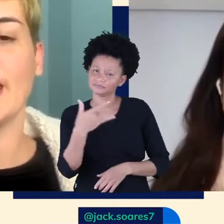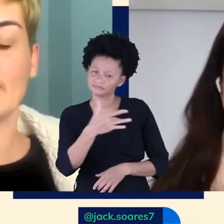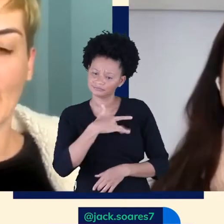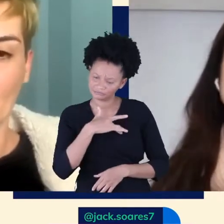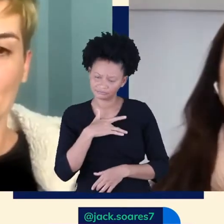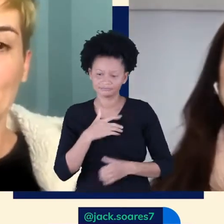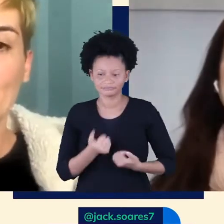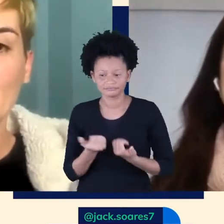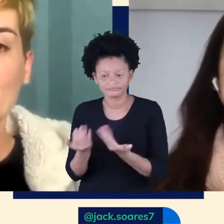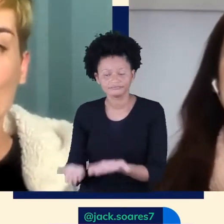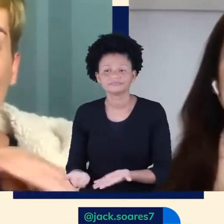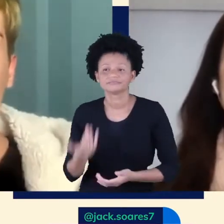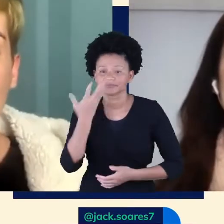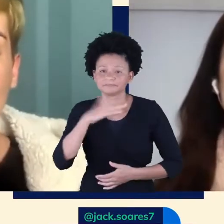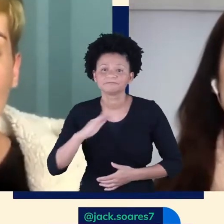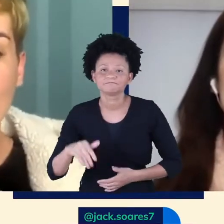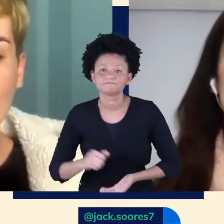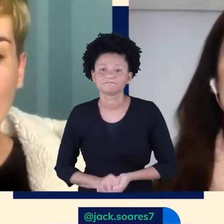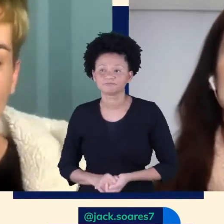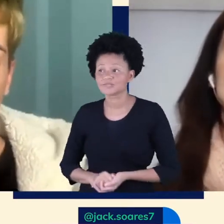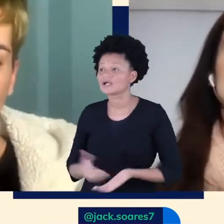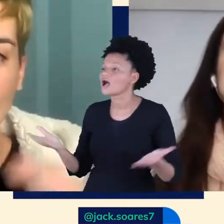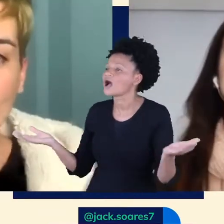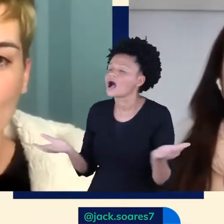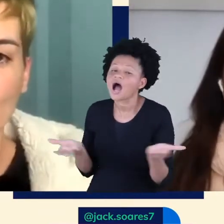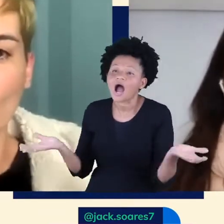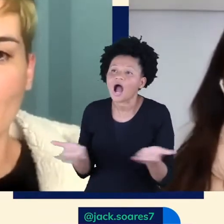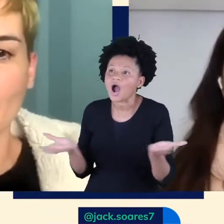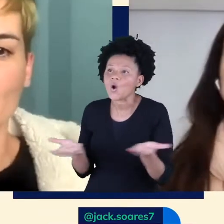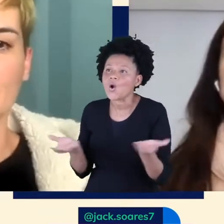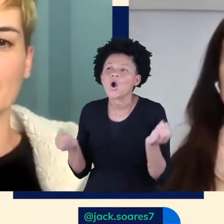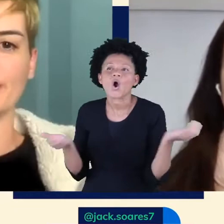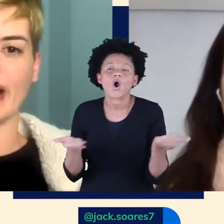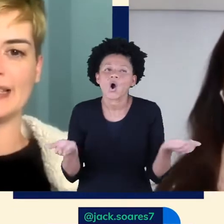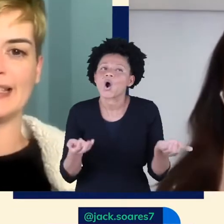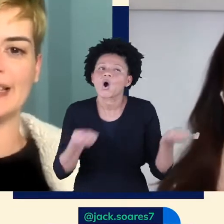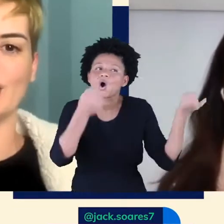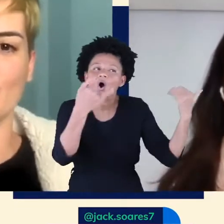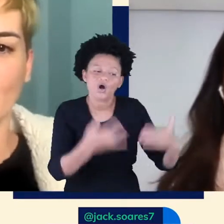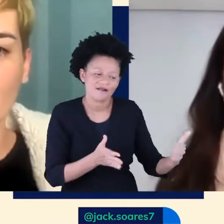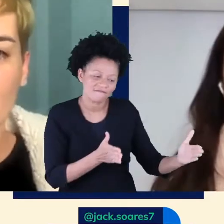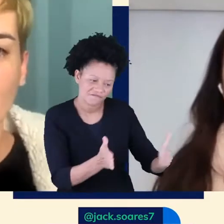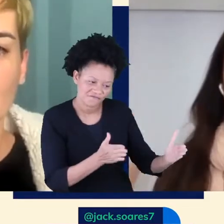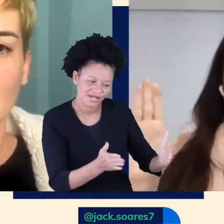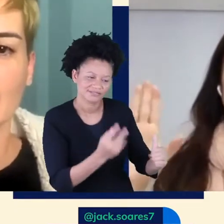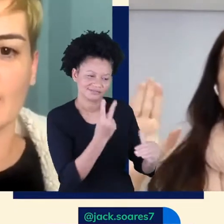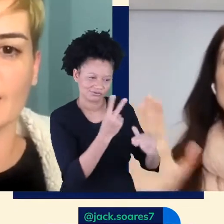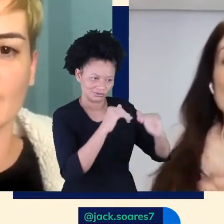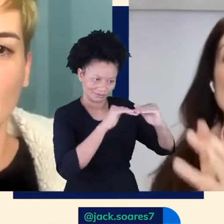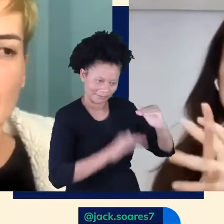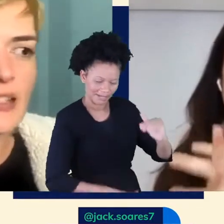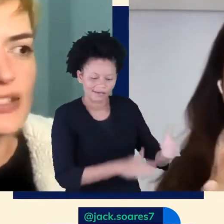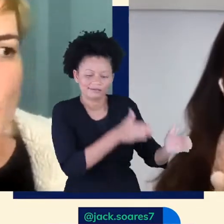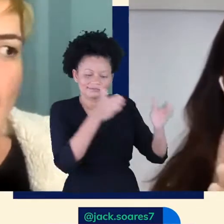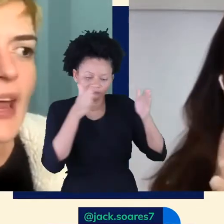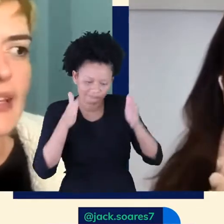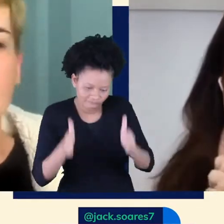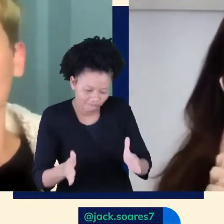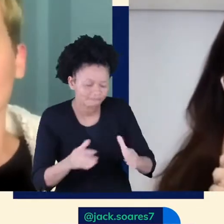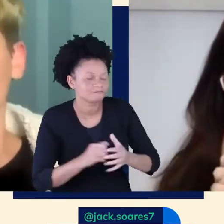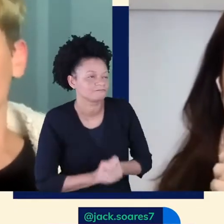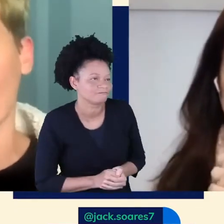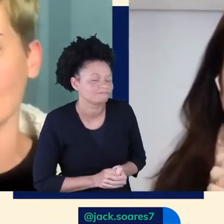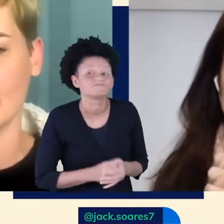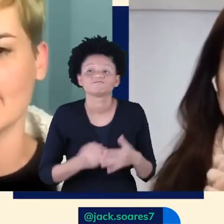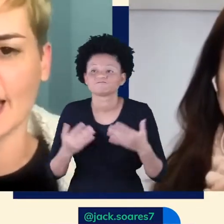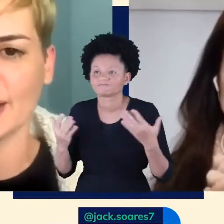tá? Tá, então falamos agora dessa fase bebê. Depois, qual que é a próxima fase? Então vamos lá, a partir dos 2